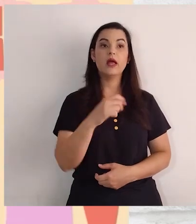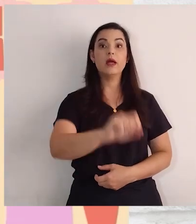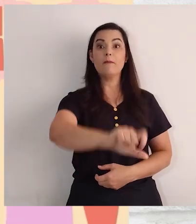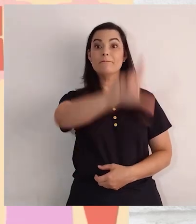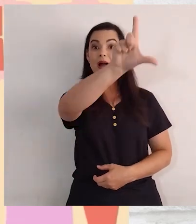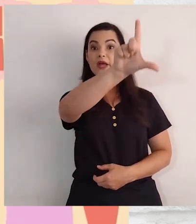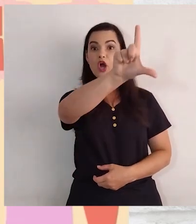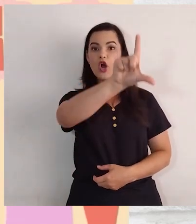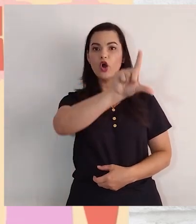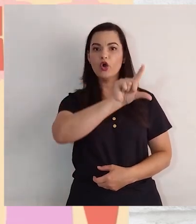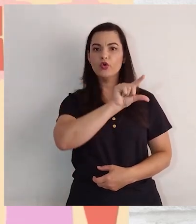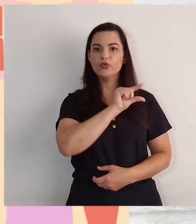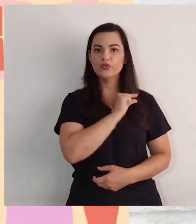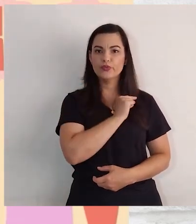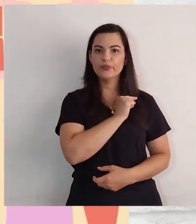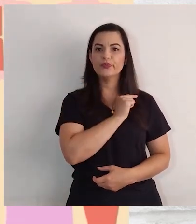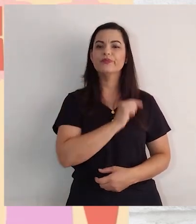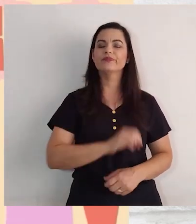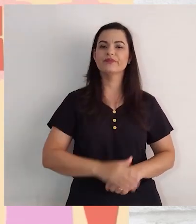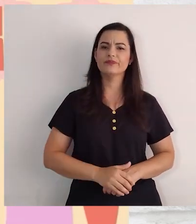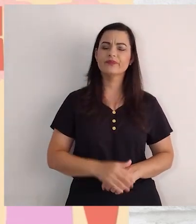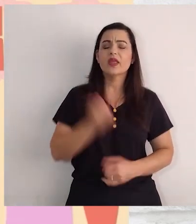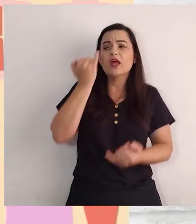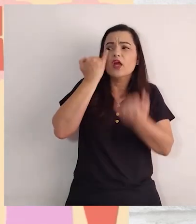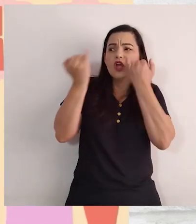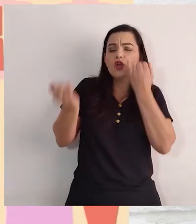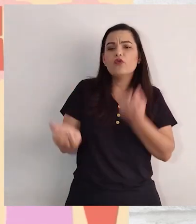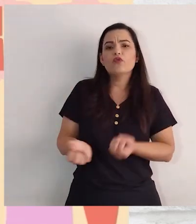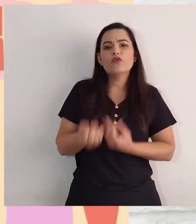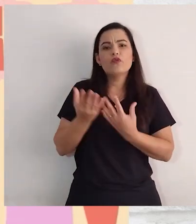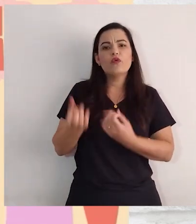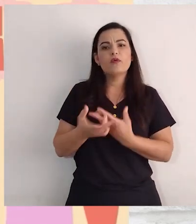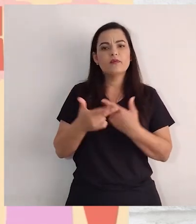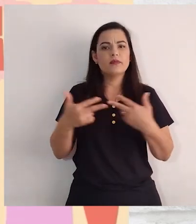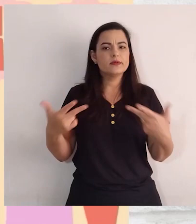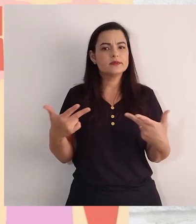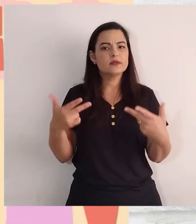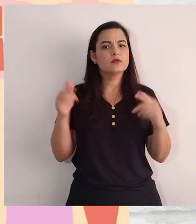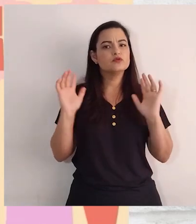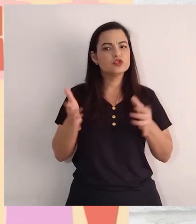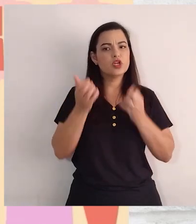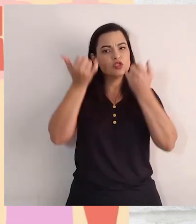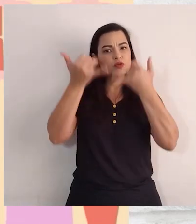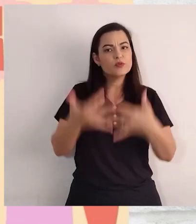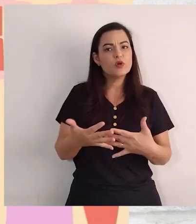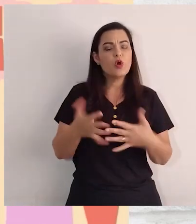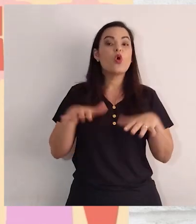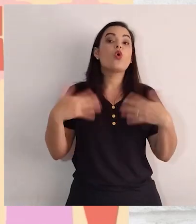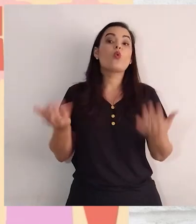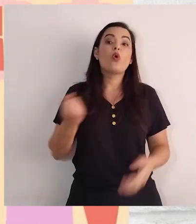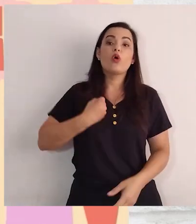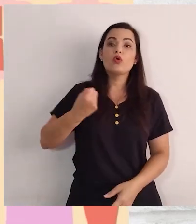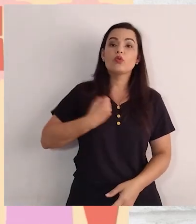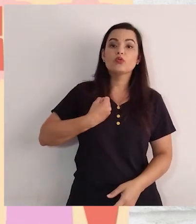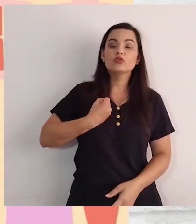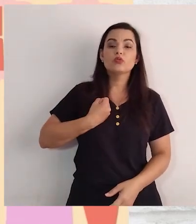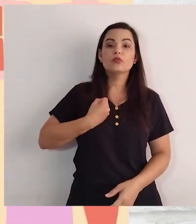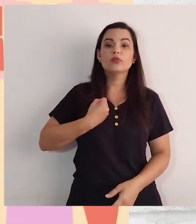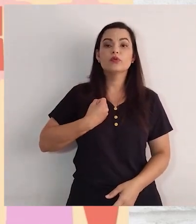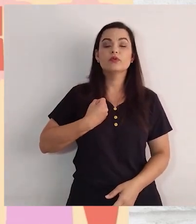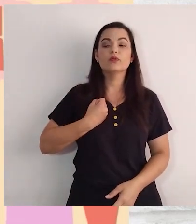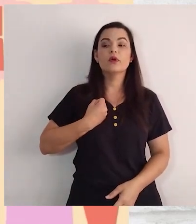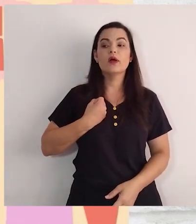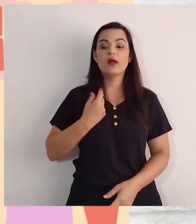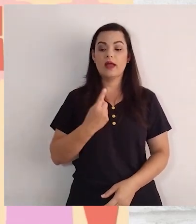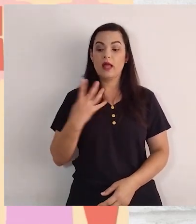Tendo essas informações, que número viria após o 14? Vamos lá. Estamos olhando para um